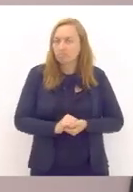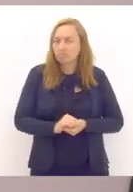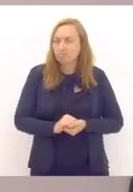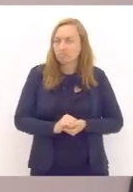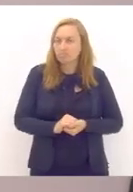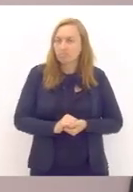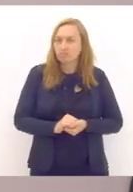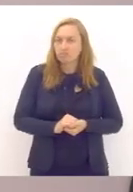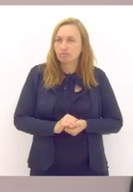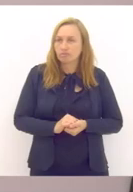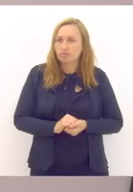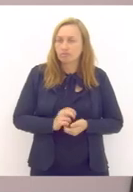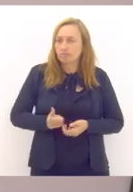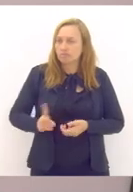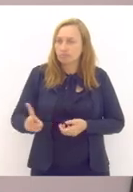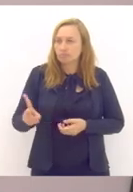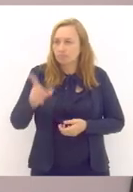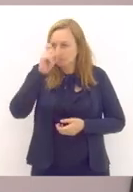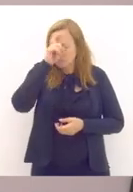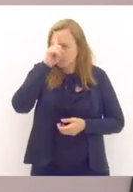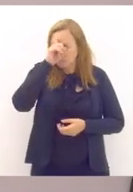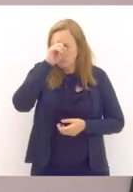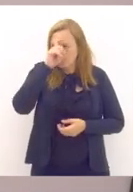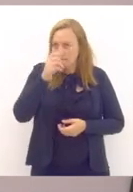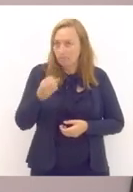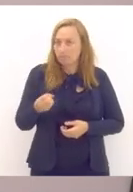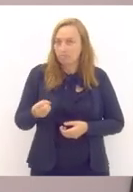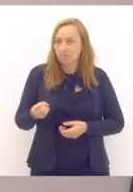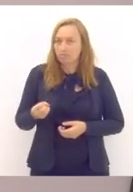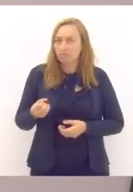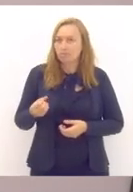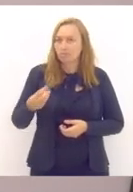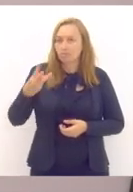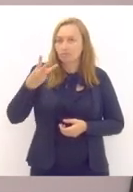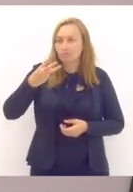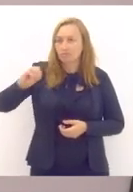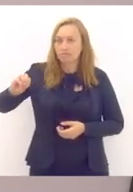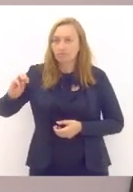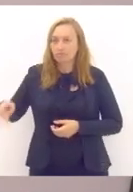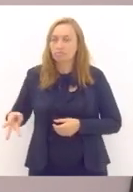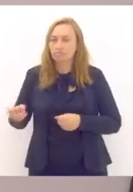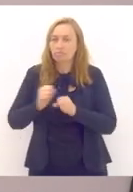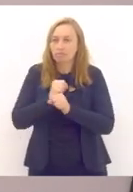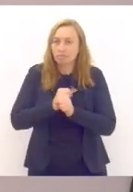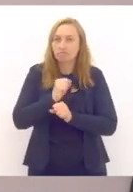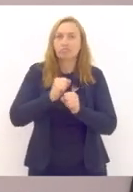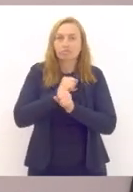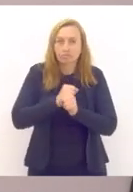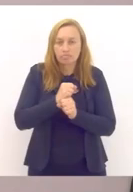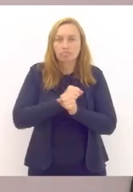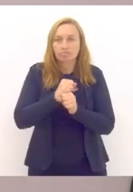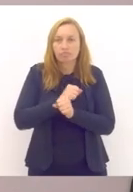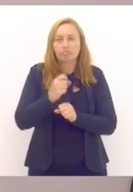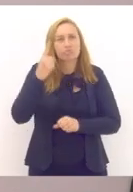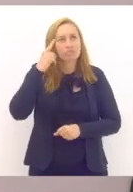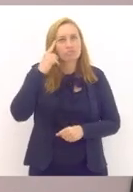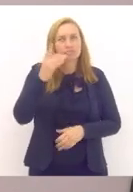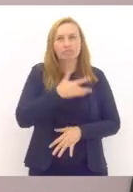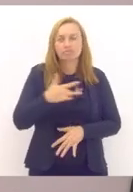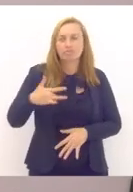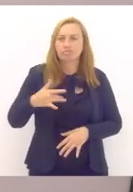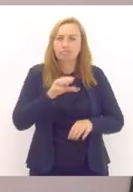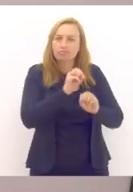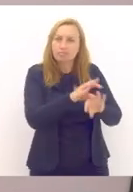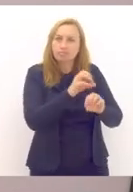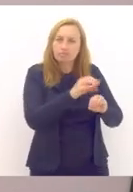Para manter o hospital, custava os mesmos 300 milhões anualmente. Ou seja, então quando a gente pensa em saúde e educação, a